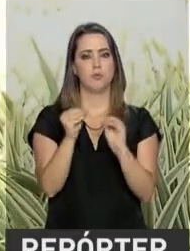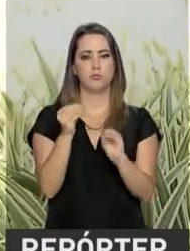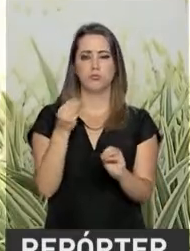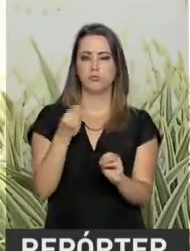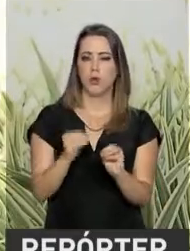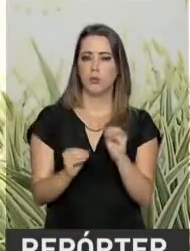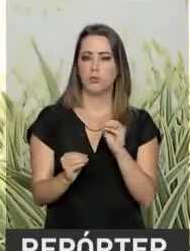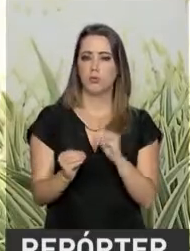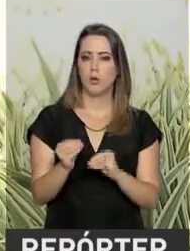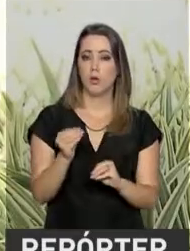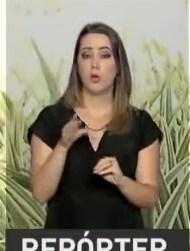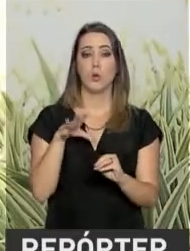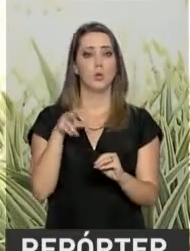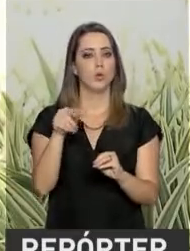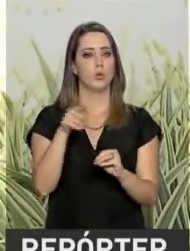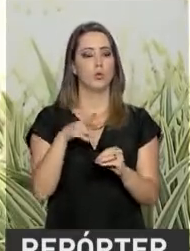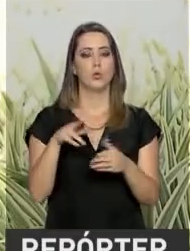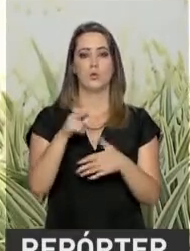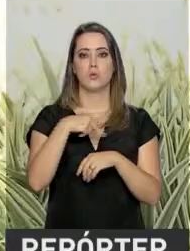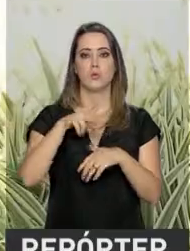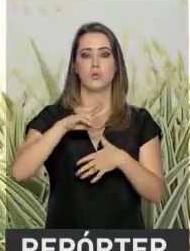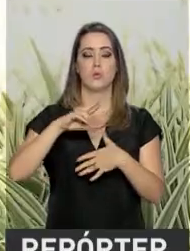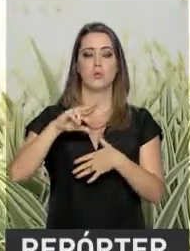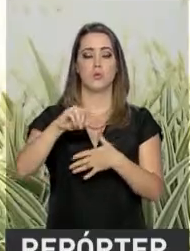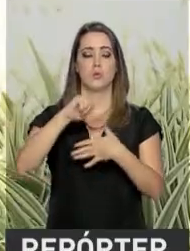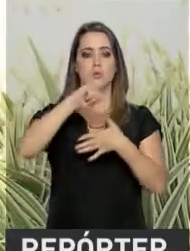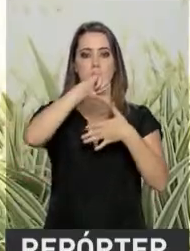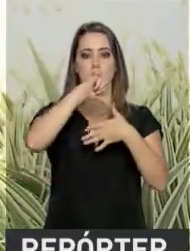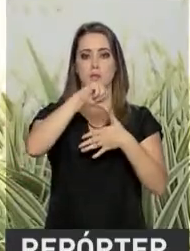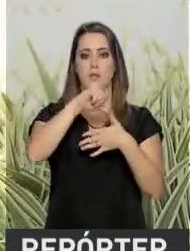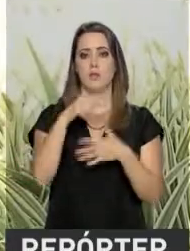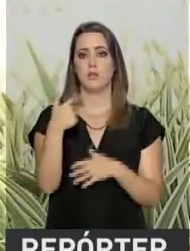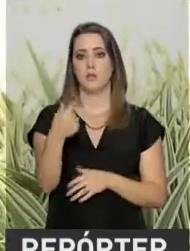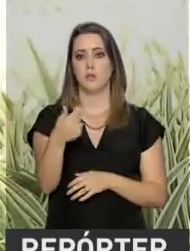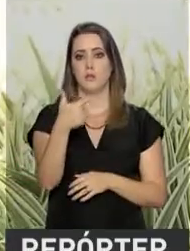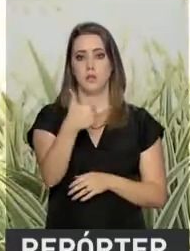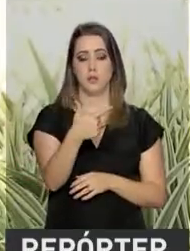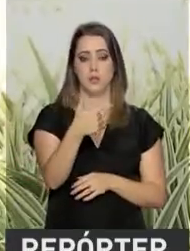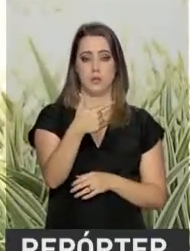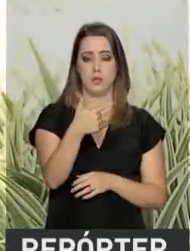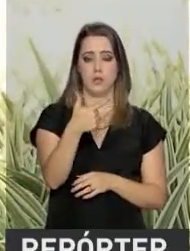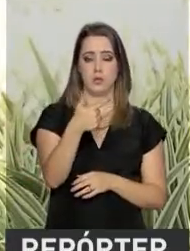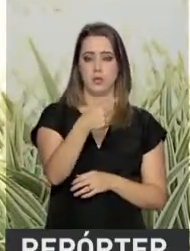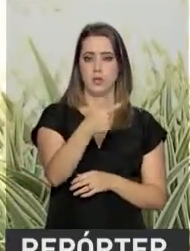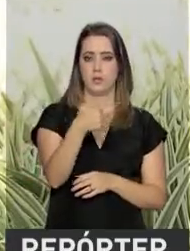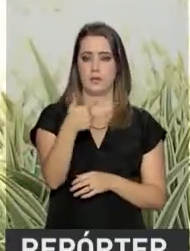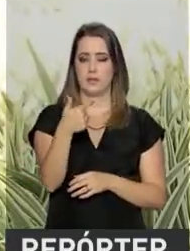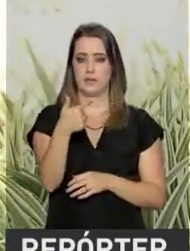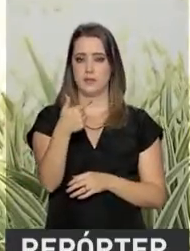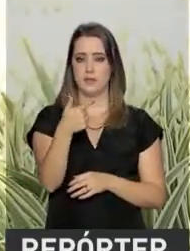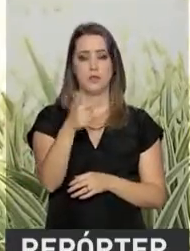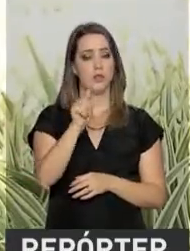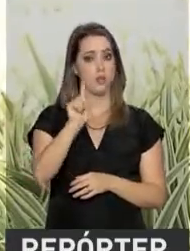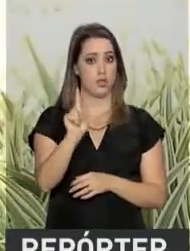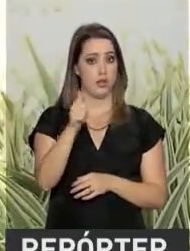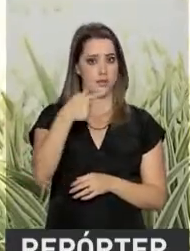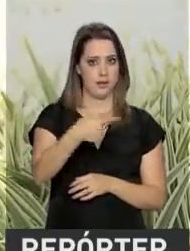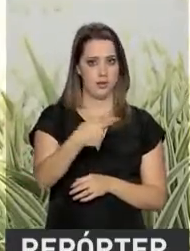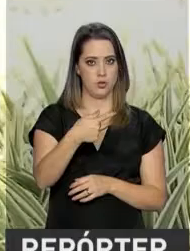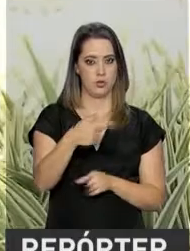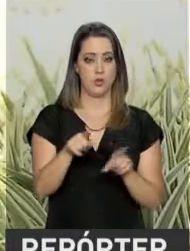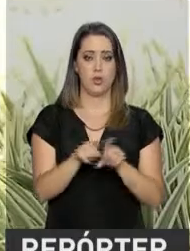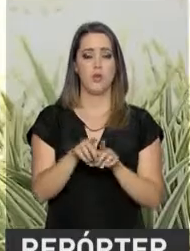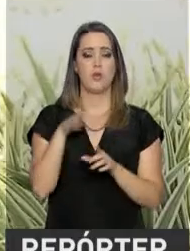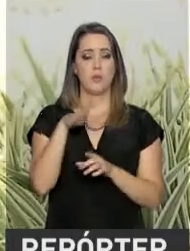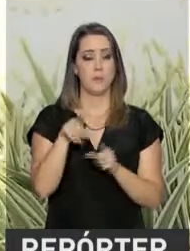países da américa do sul e os membros do g7 grupo que reúne as maiores economias do planeta os 47 países